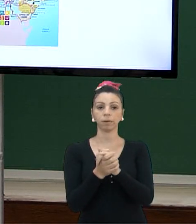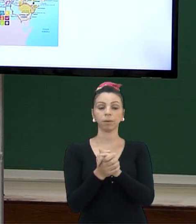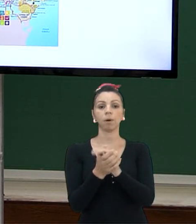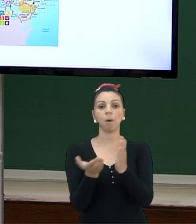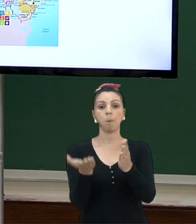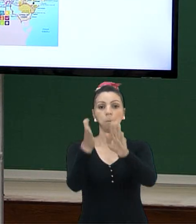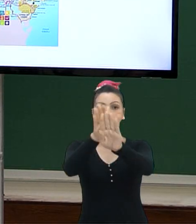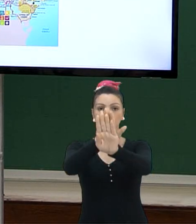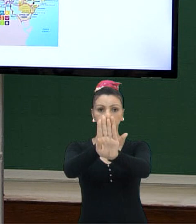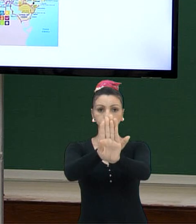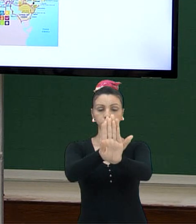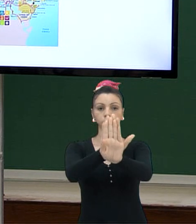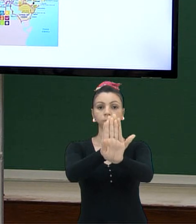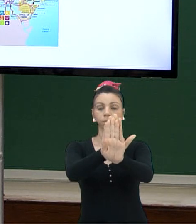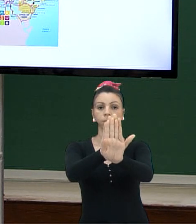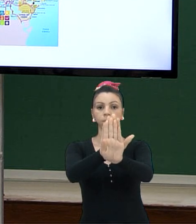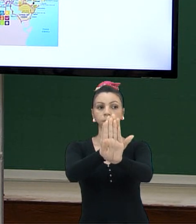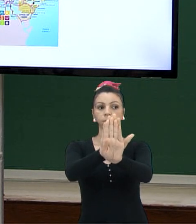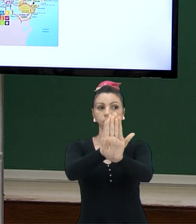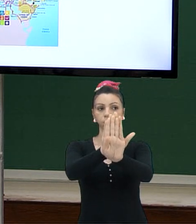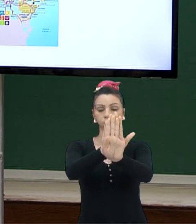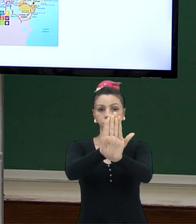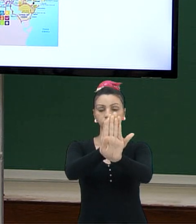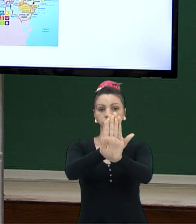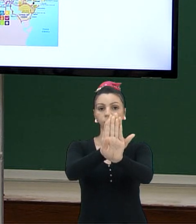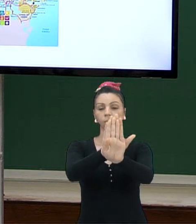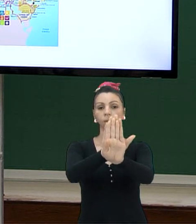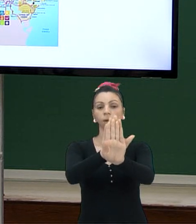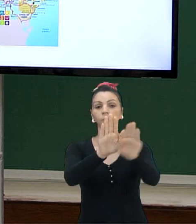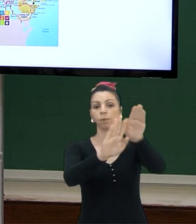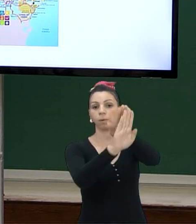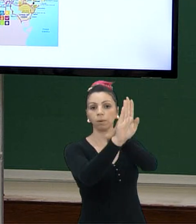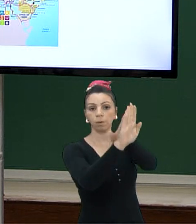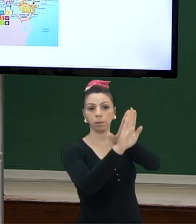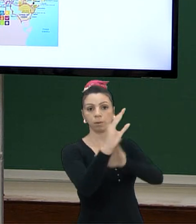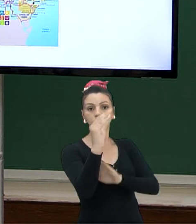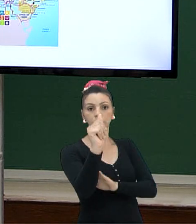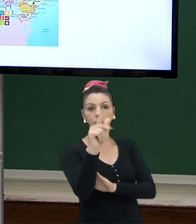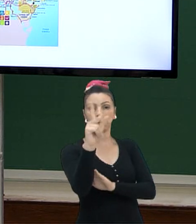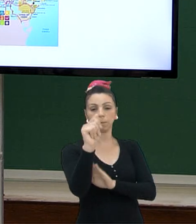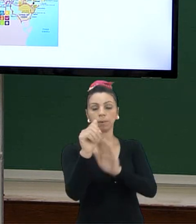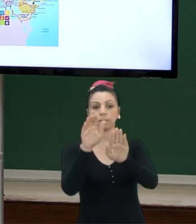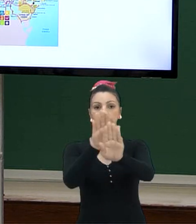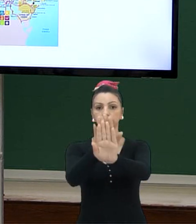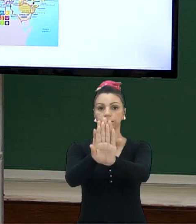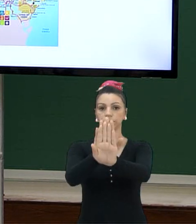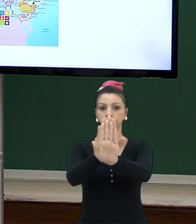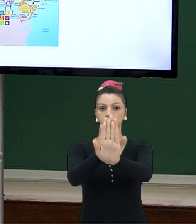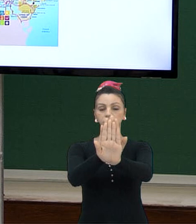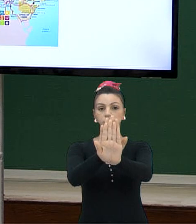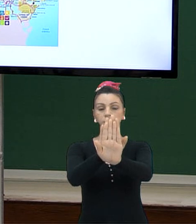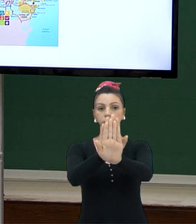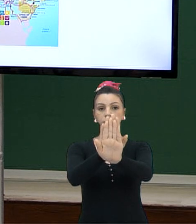dobradura, certo? Eu vou ter a capa, aqui fica a capa.